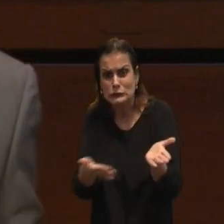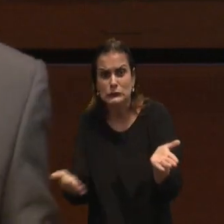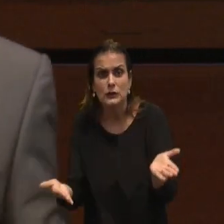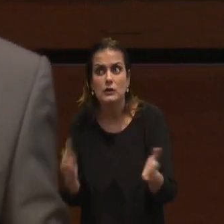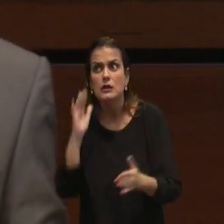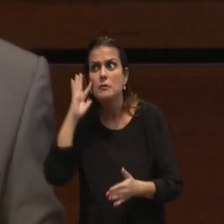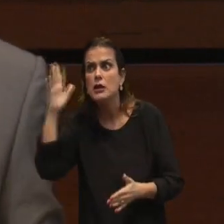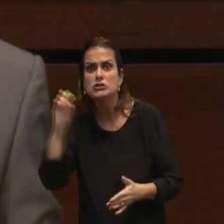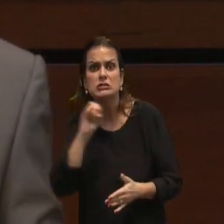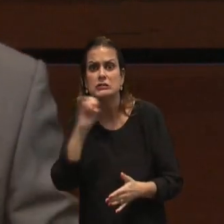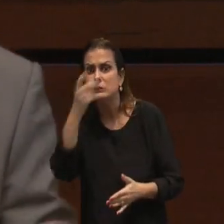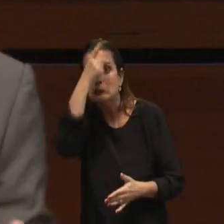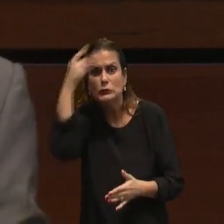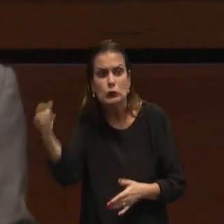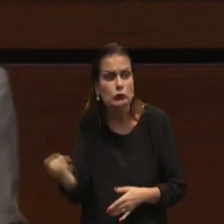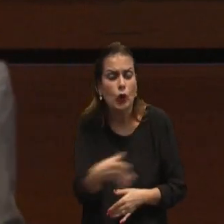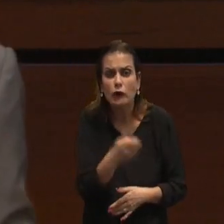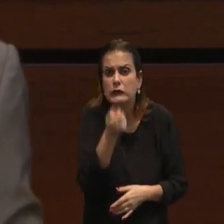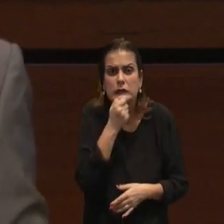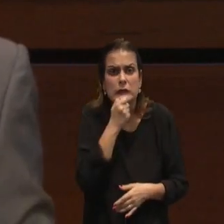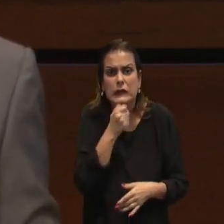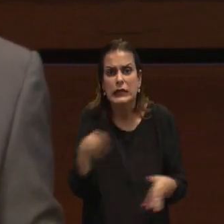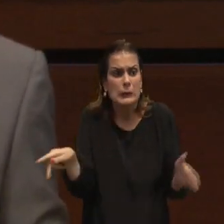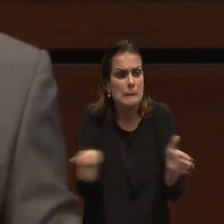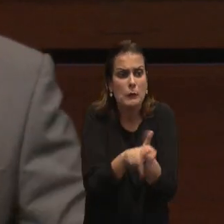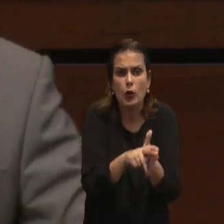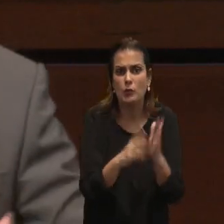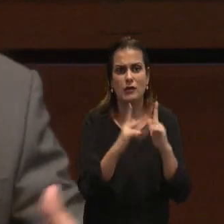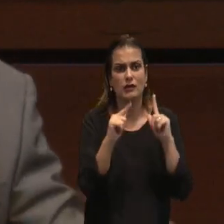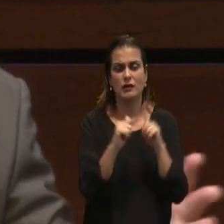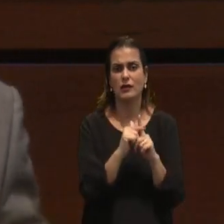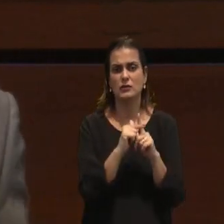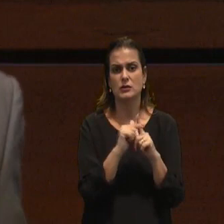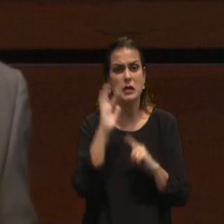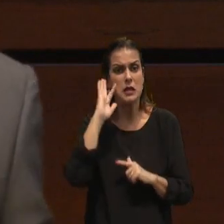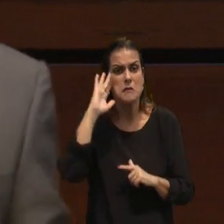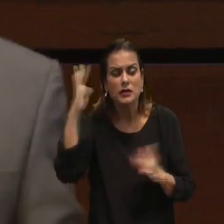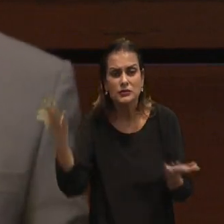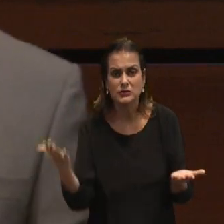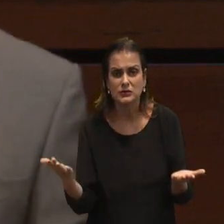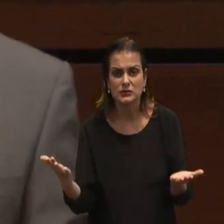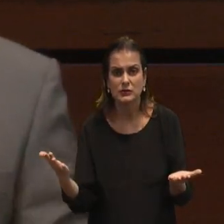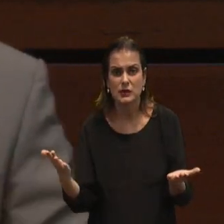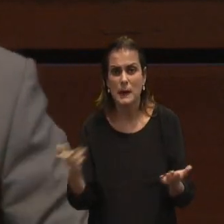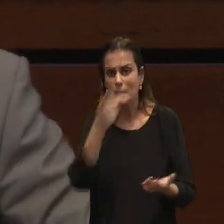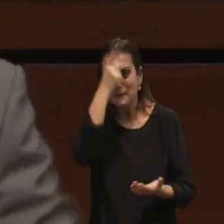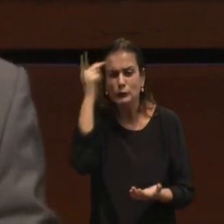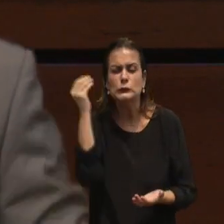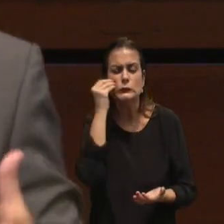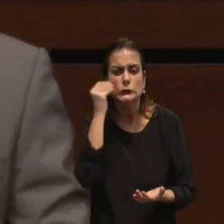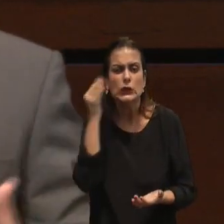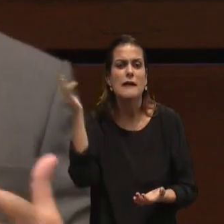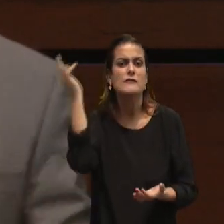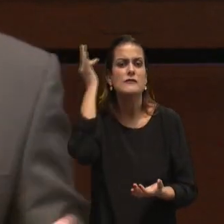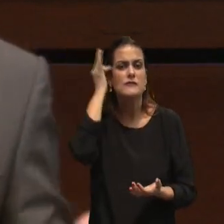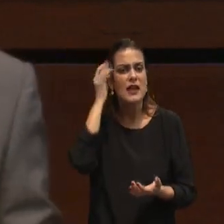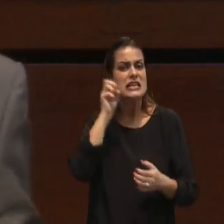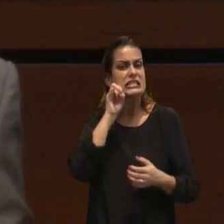são membros. Se algumas pessoas da igreja, que são pessoas experimentadas na fé, se elas já se